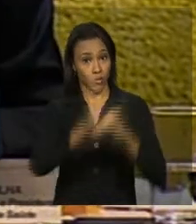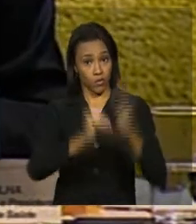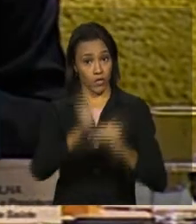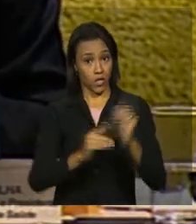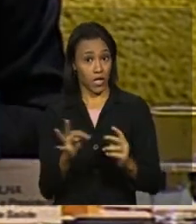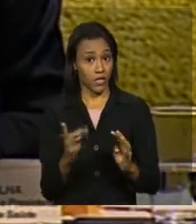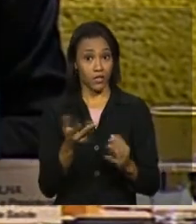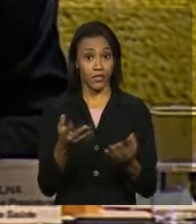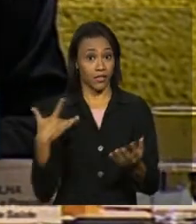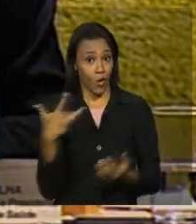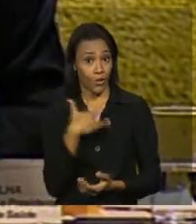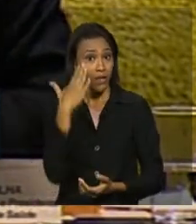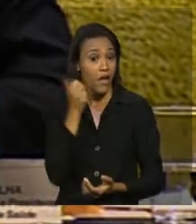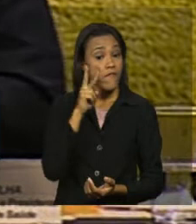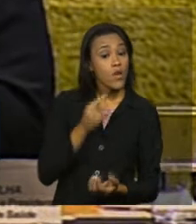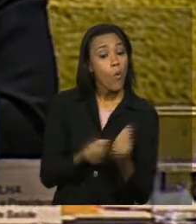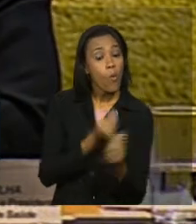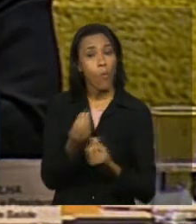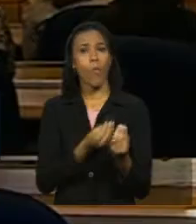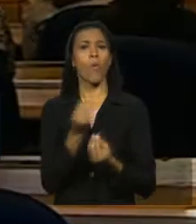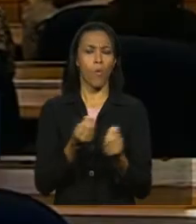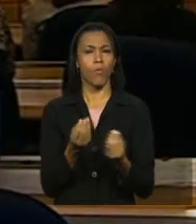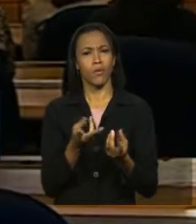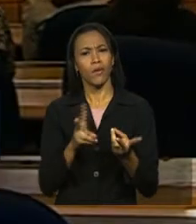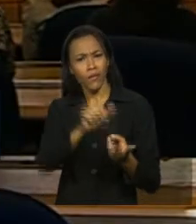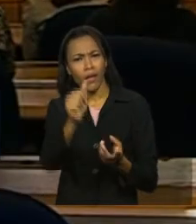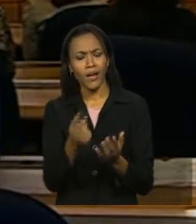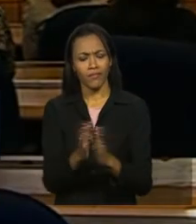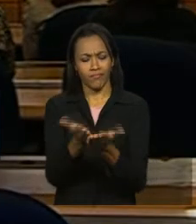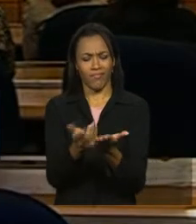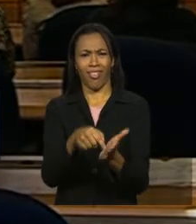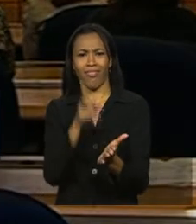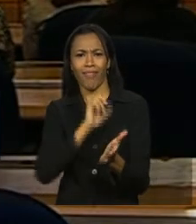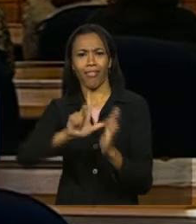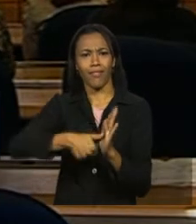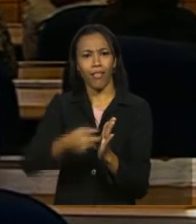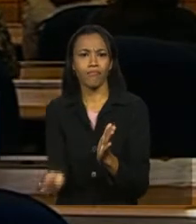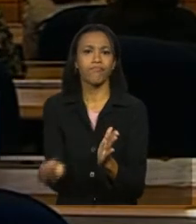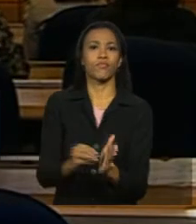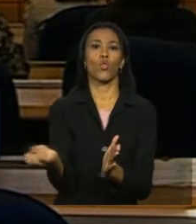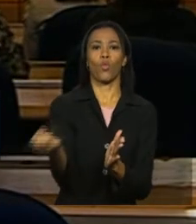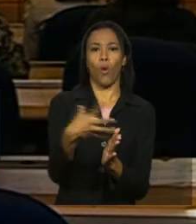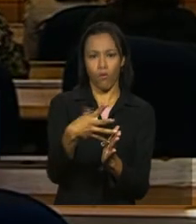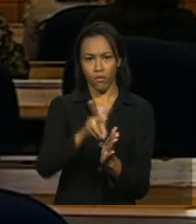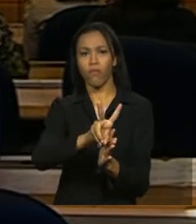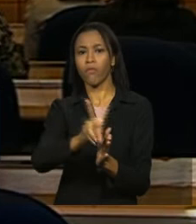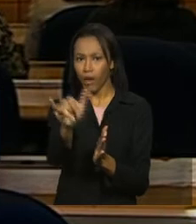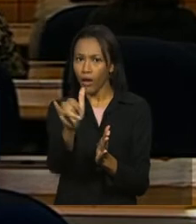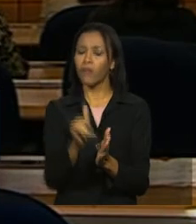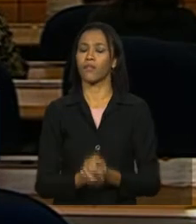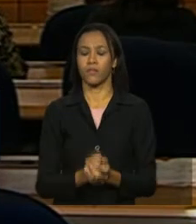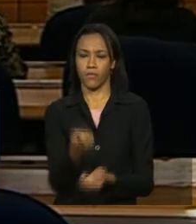vão poder ter para checar Às vezes tem informação no próprio unidade de saúde aí atualizar se não tiver caneta programar a atualização